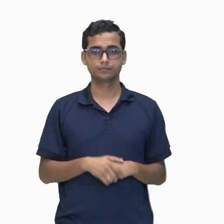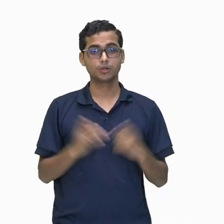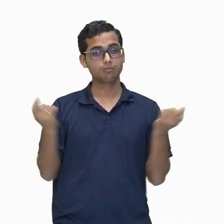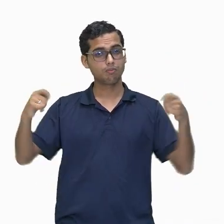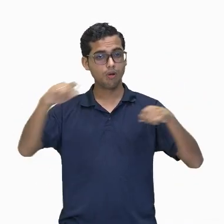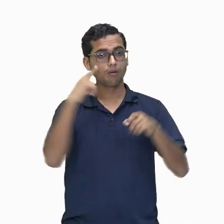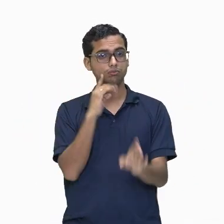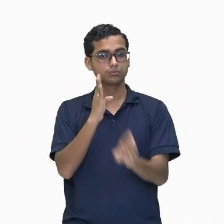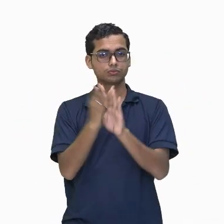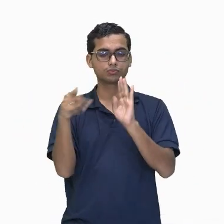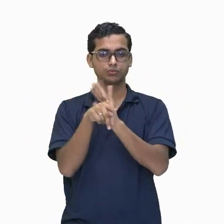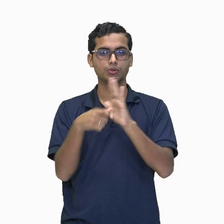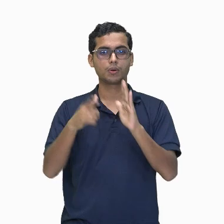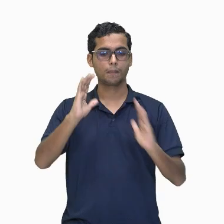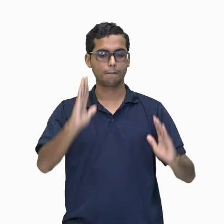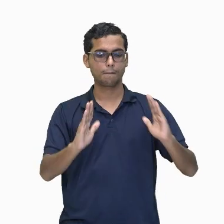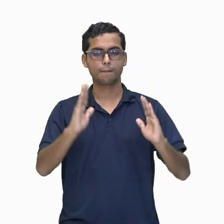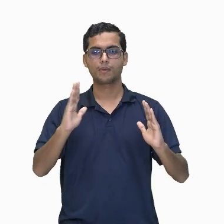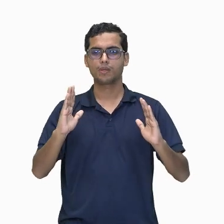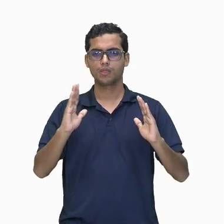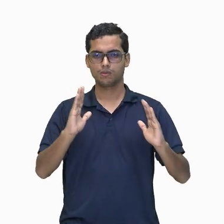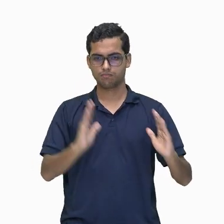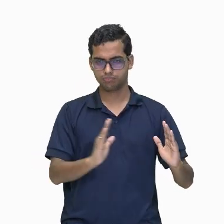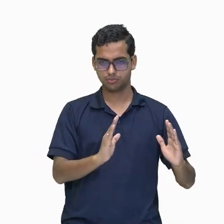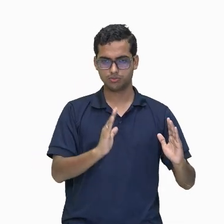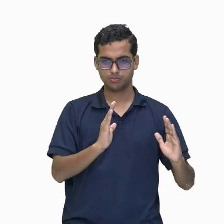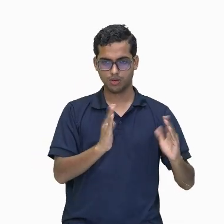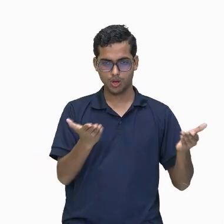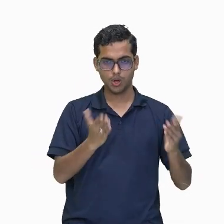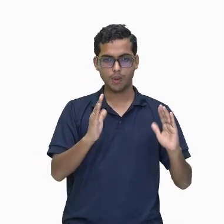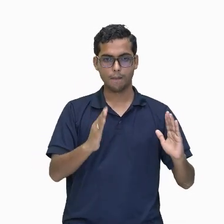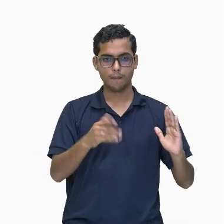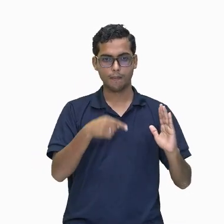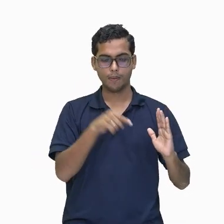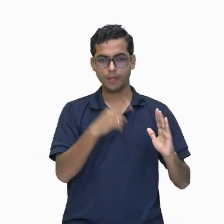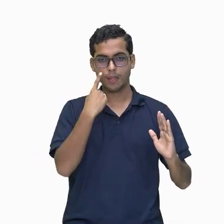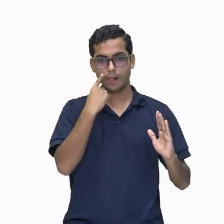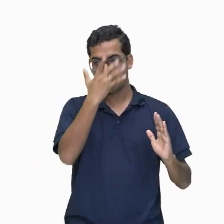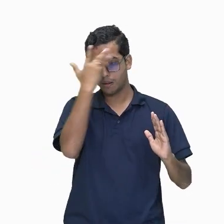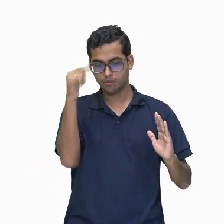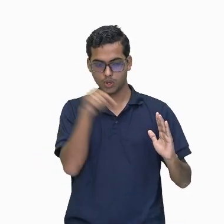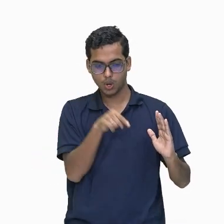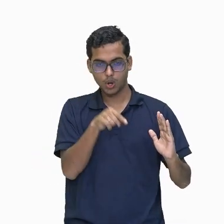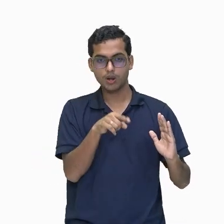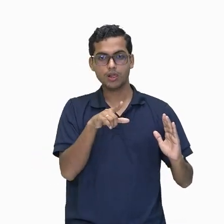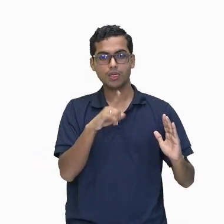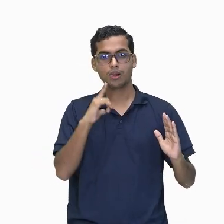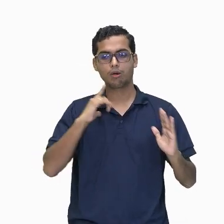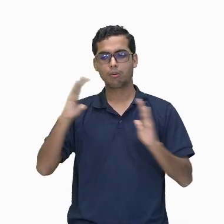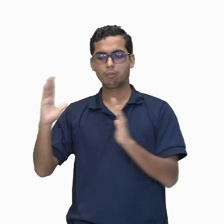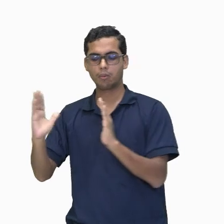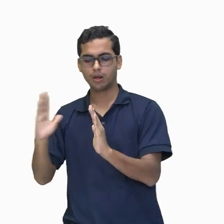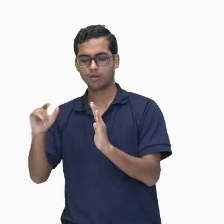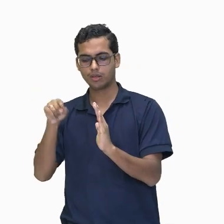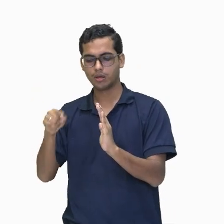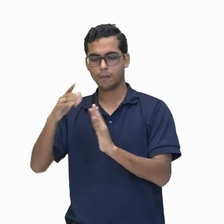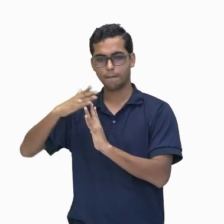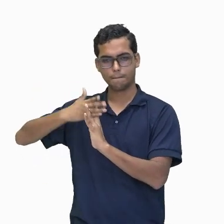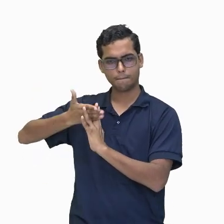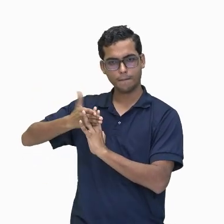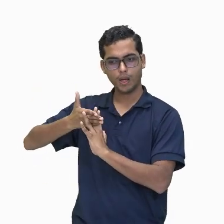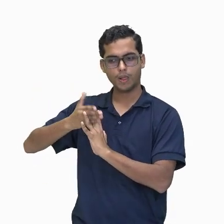era o barroco. Então, nesse período, as pessoas desse período estão fugindo dessa questão religiosa,